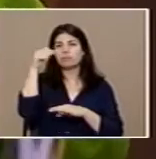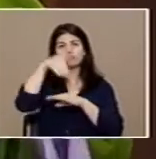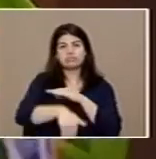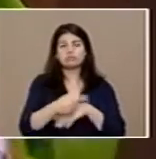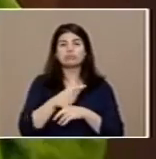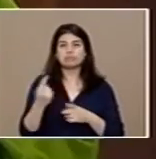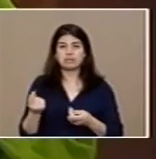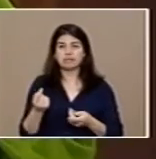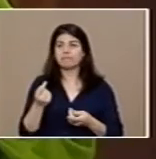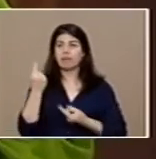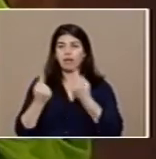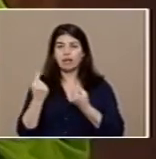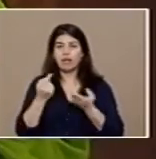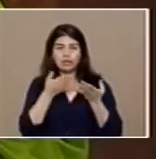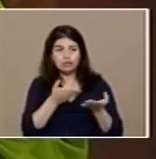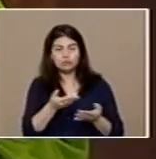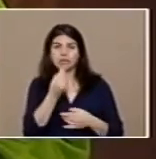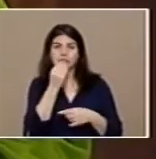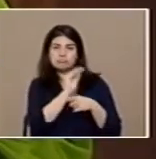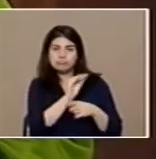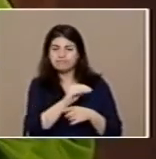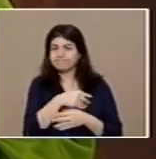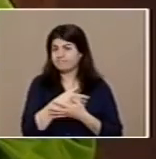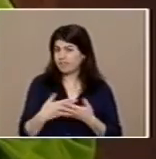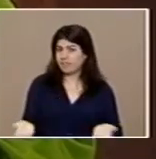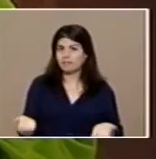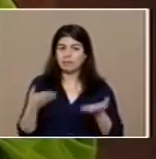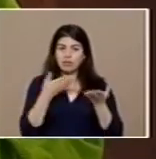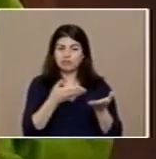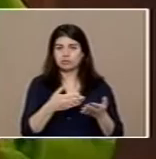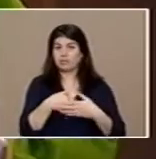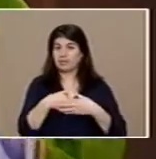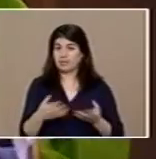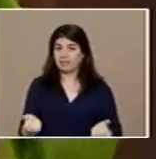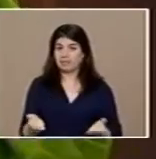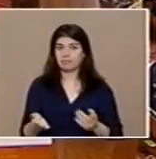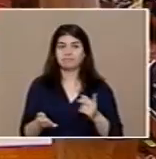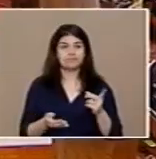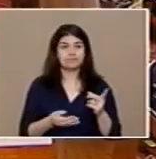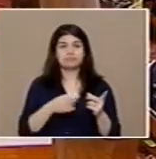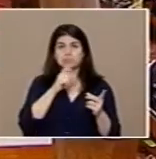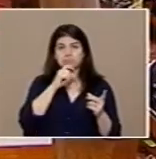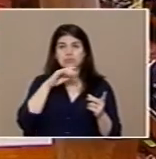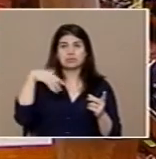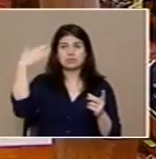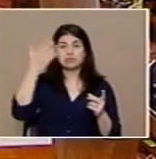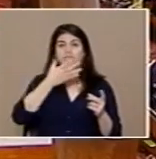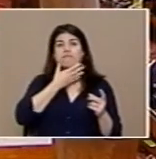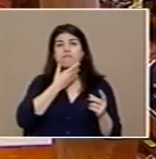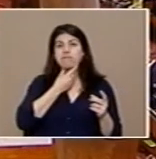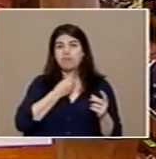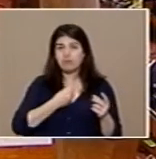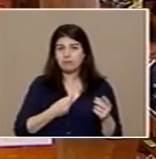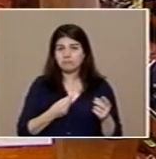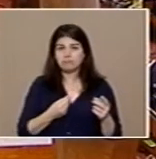e a fome certamente seria uma das pessoas condições a insegurança a mesma coisa